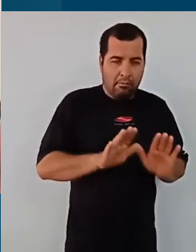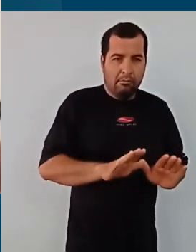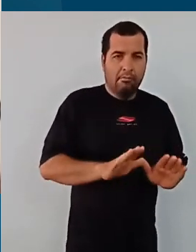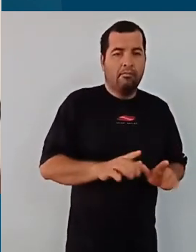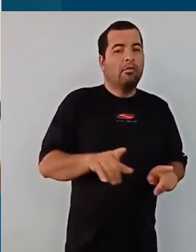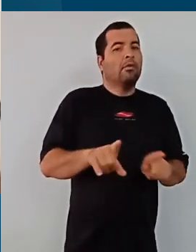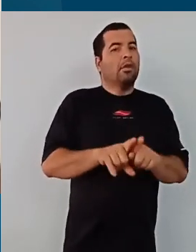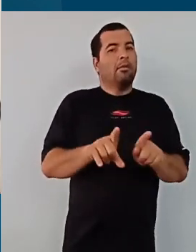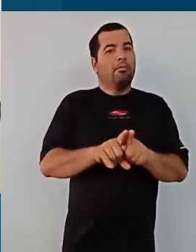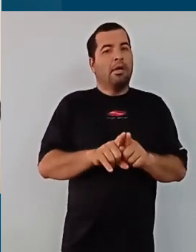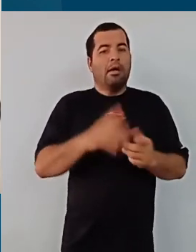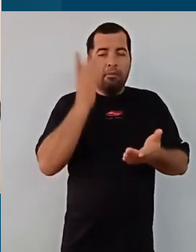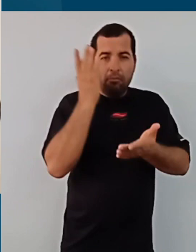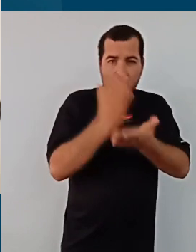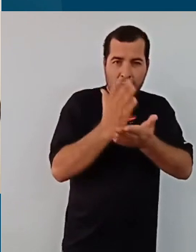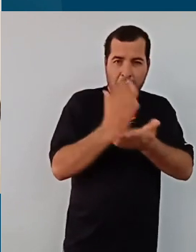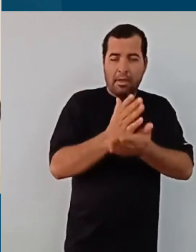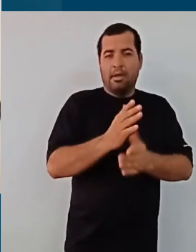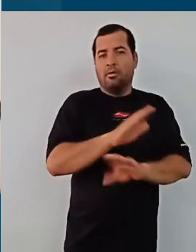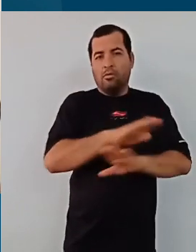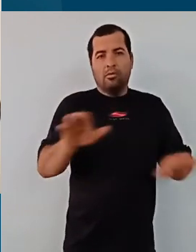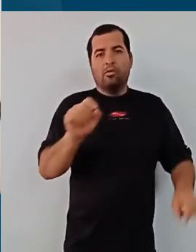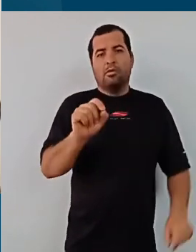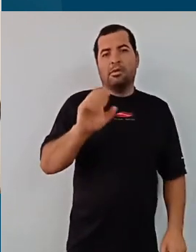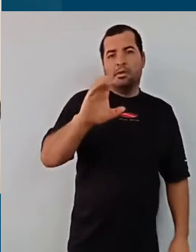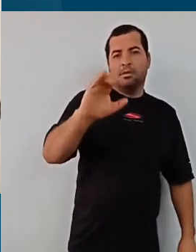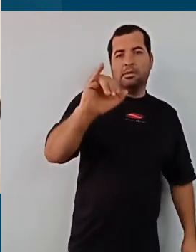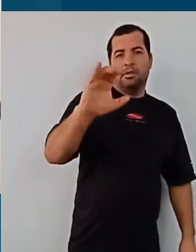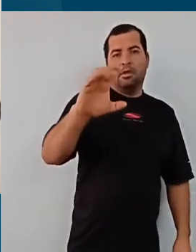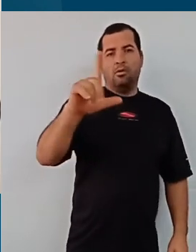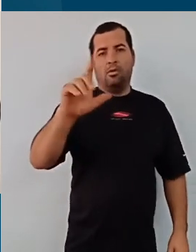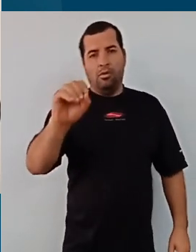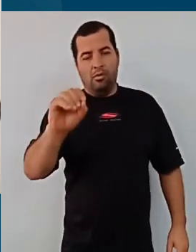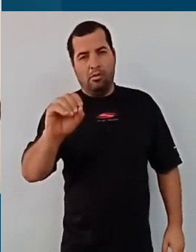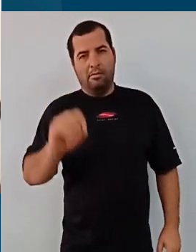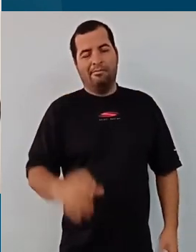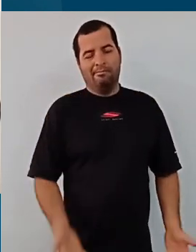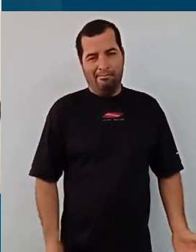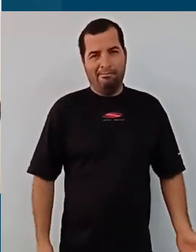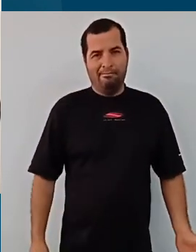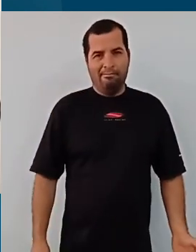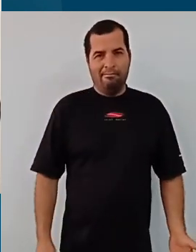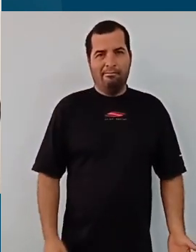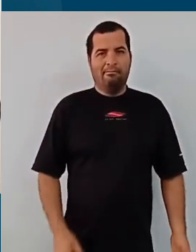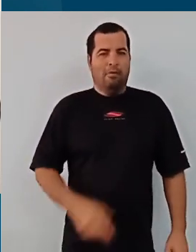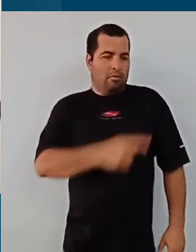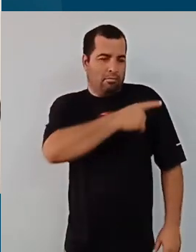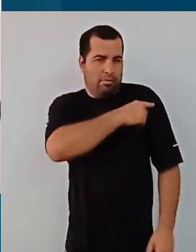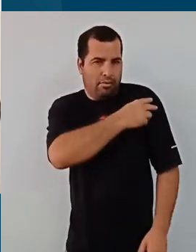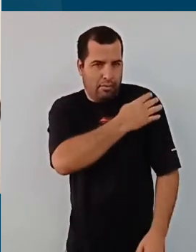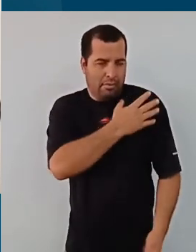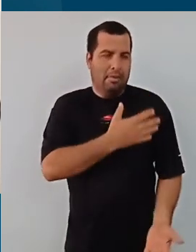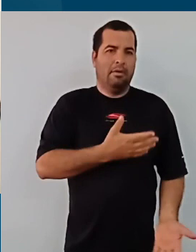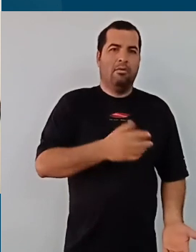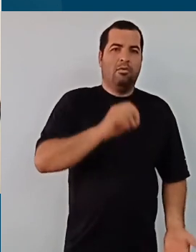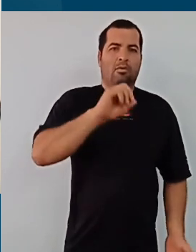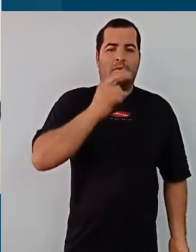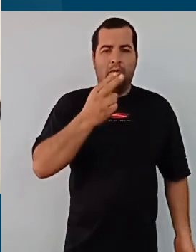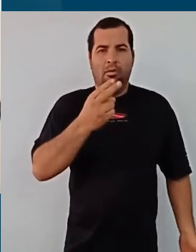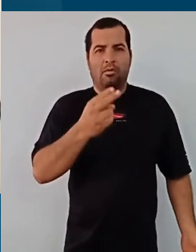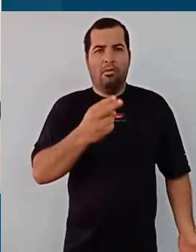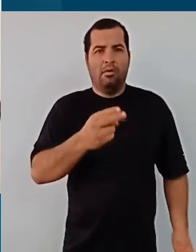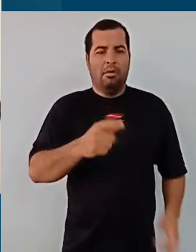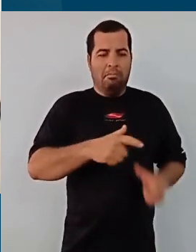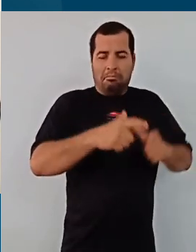né, dos ciclos com os quais nós estamos vivendo, ou ciclo anualizado, serial, né, ou mesmo ciclos um pouco